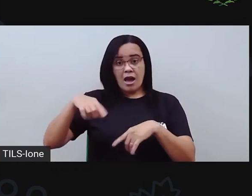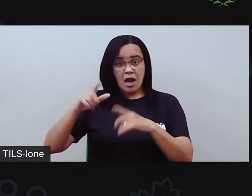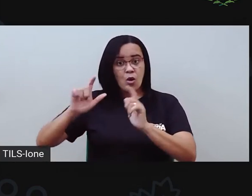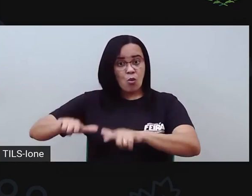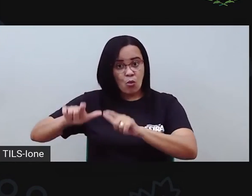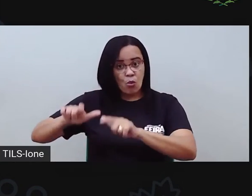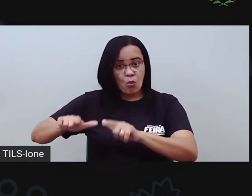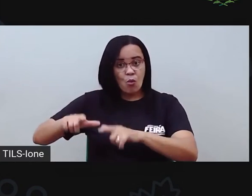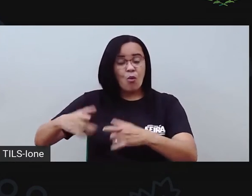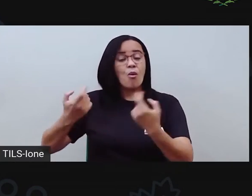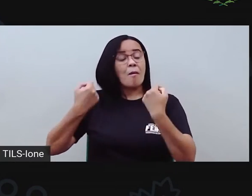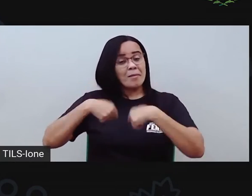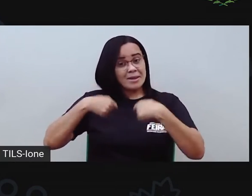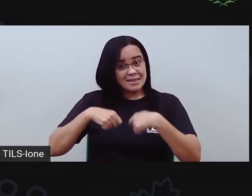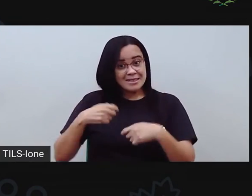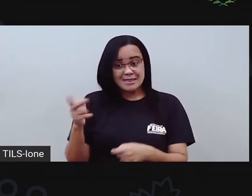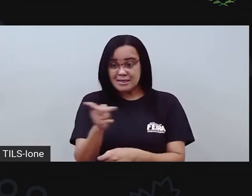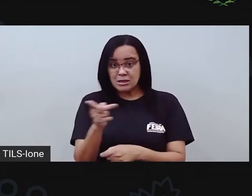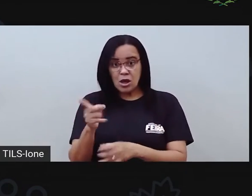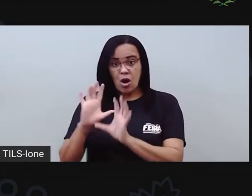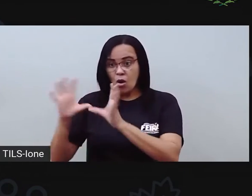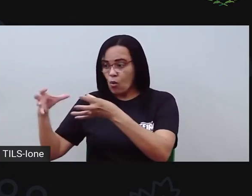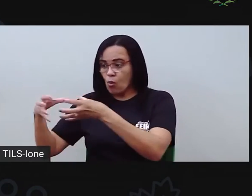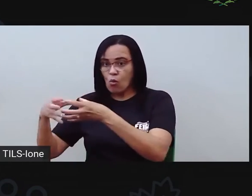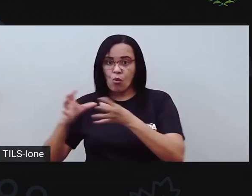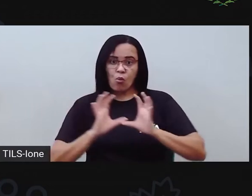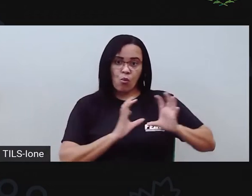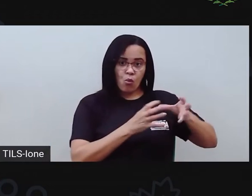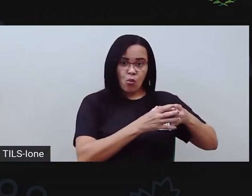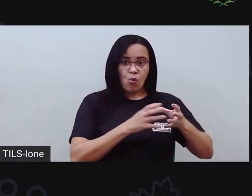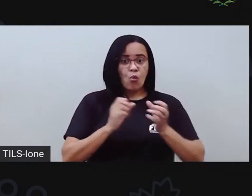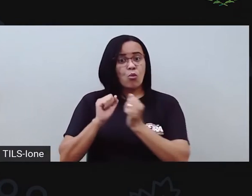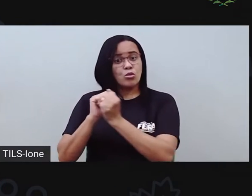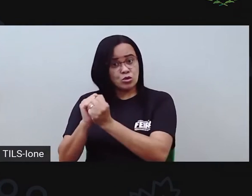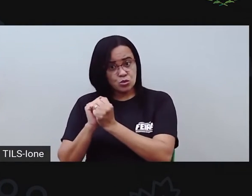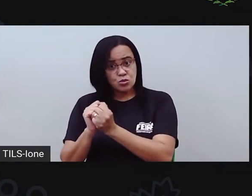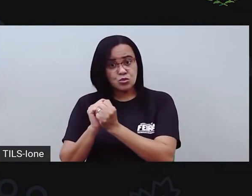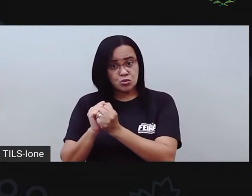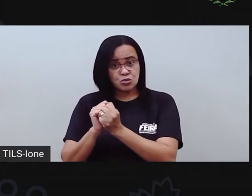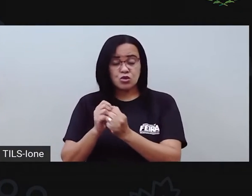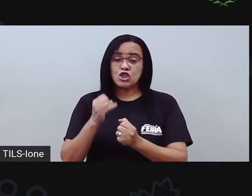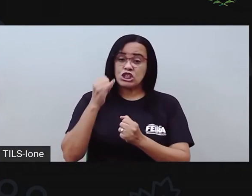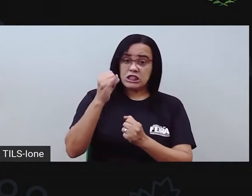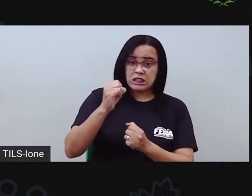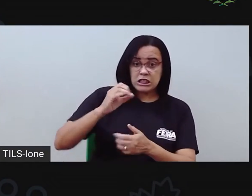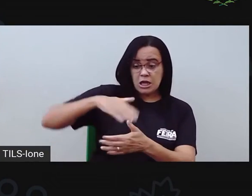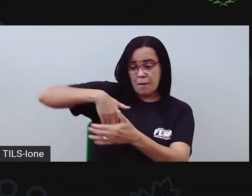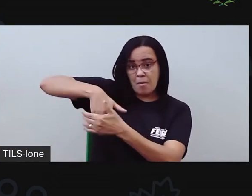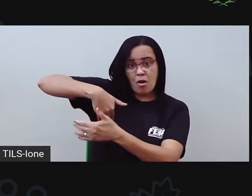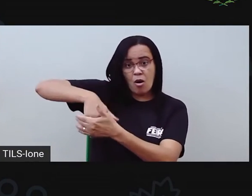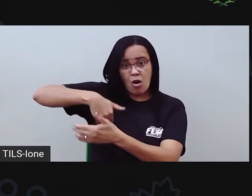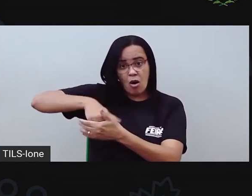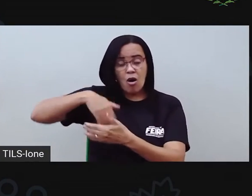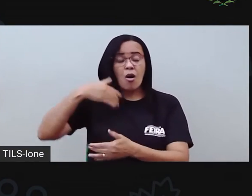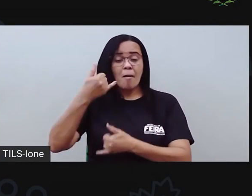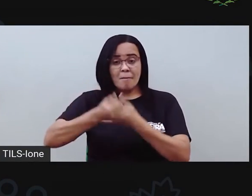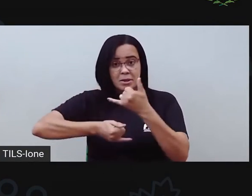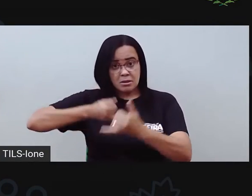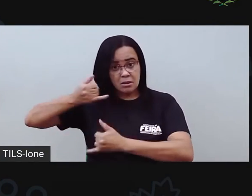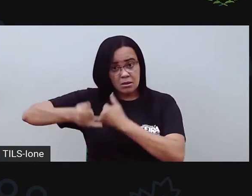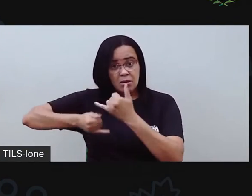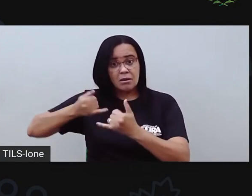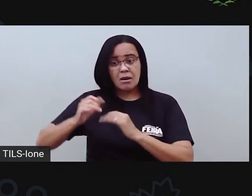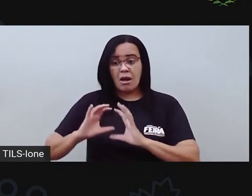a dividir o campo de futebol. Se tiver bola na sala de aula, por exemplo, vão ter que aprender a dividir a